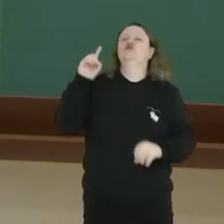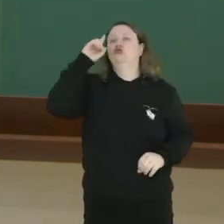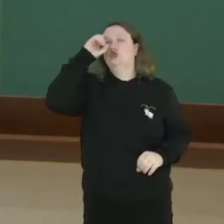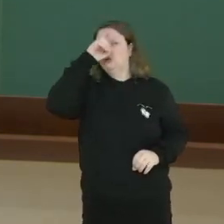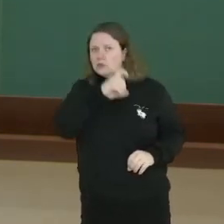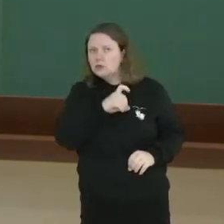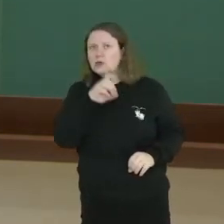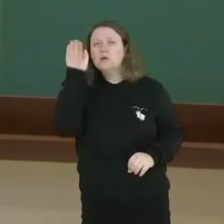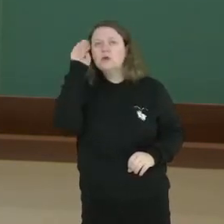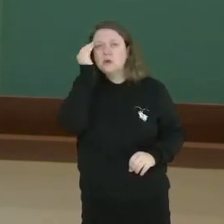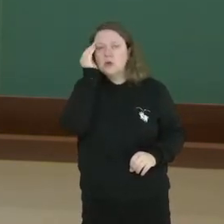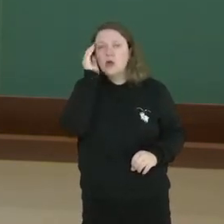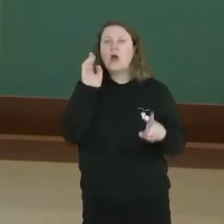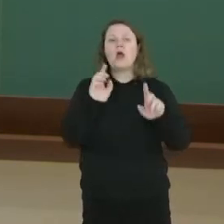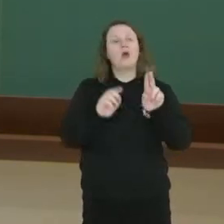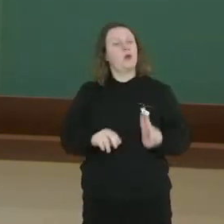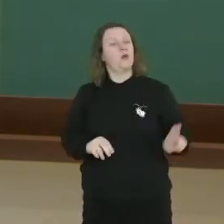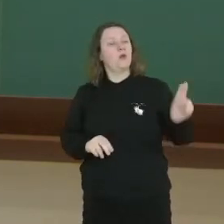entender. E eles usaram